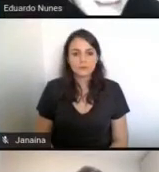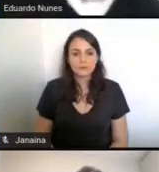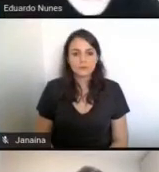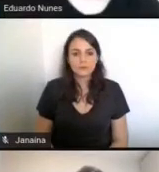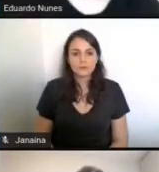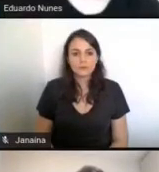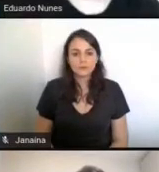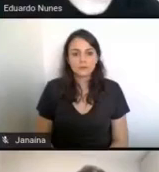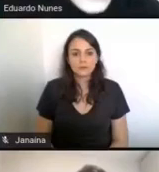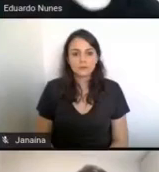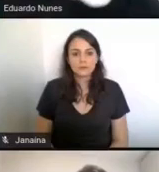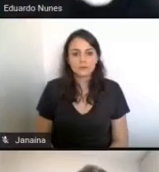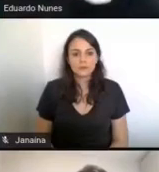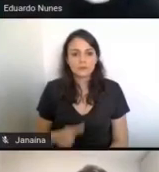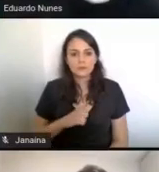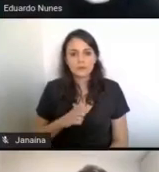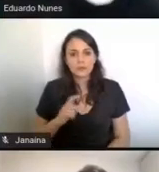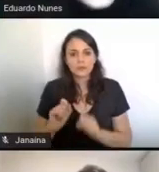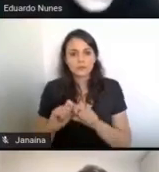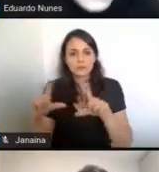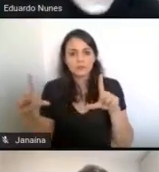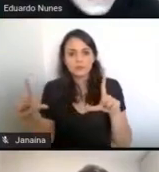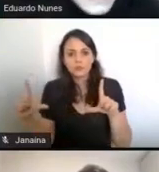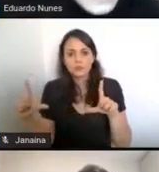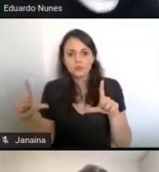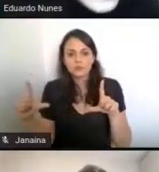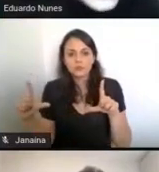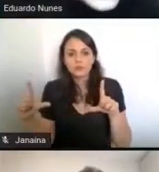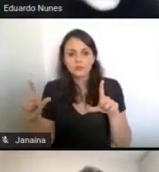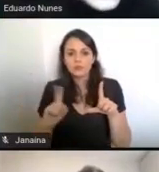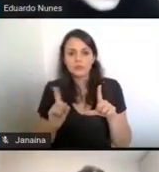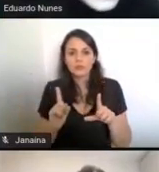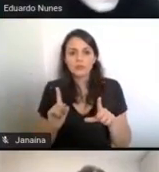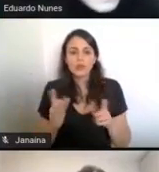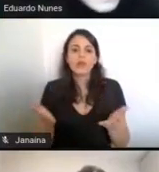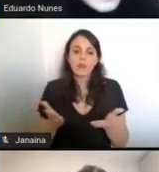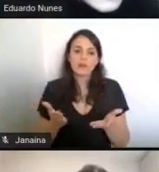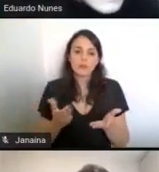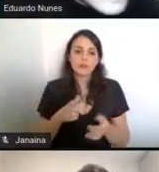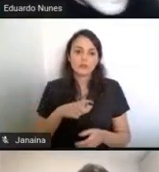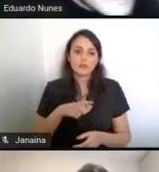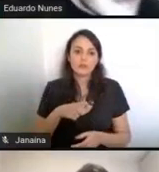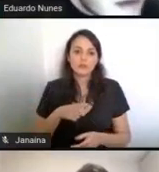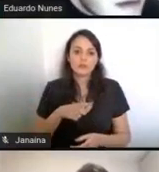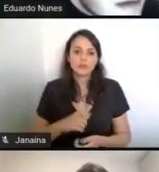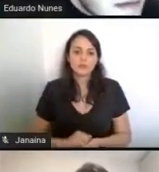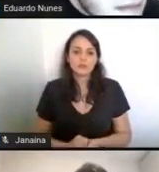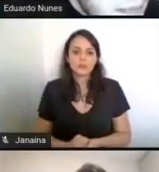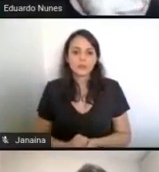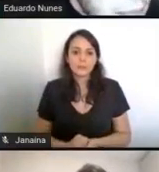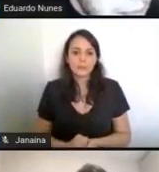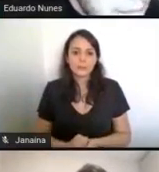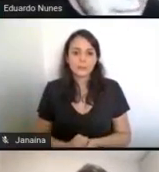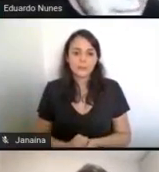Tá aparecendo, né? Só para confirmar. Não tá Não, aparecendo? agora tá. Tá, Só precisa colocar em tela